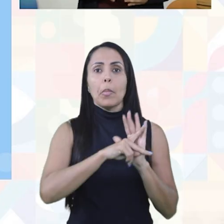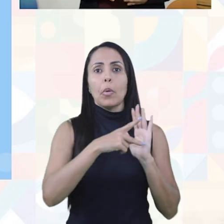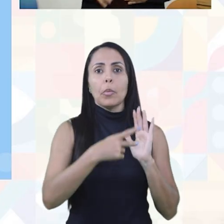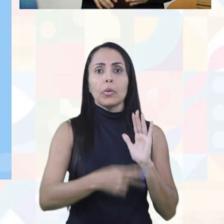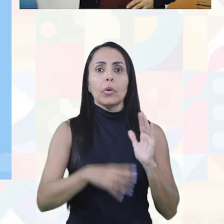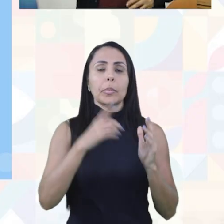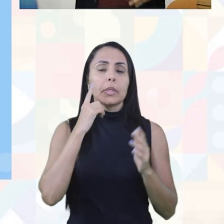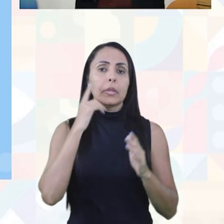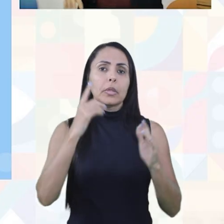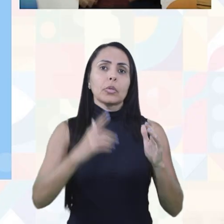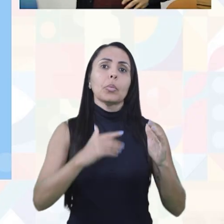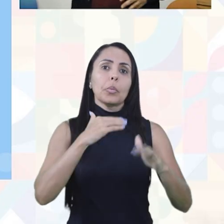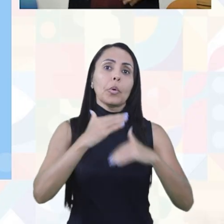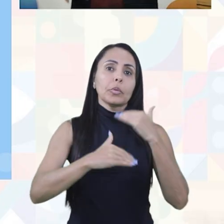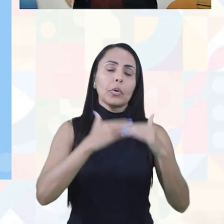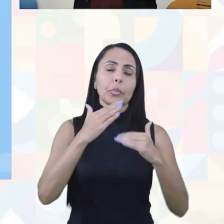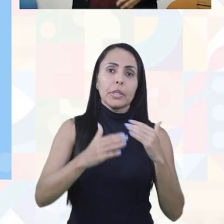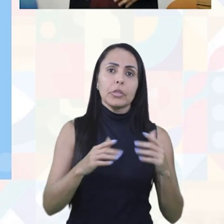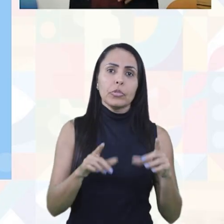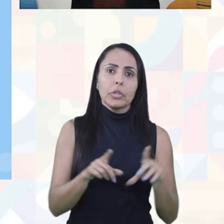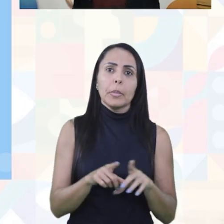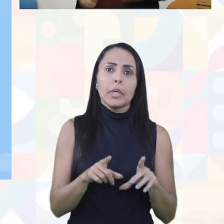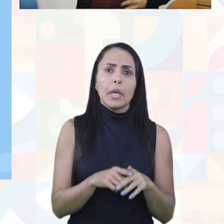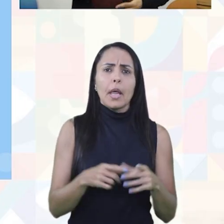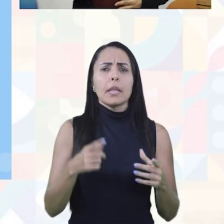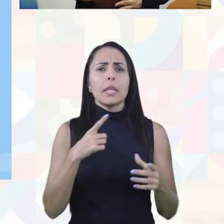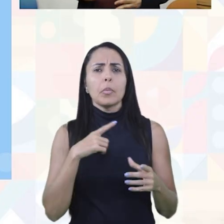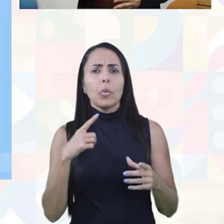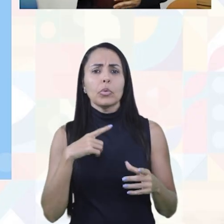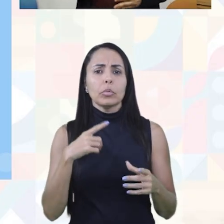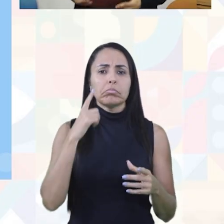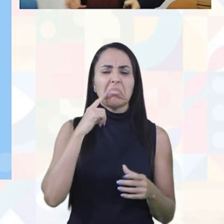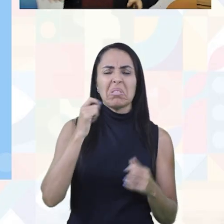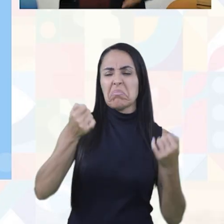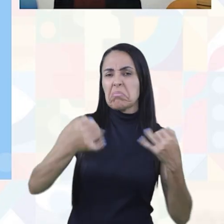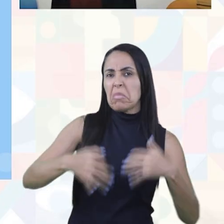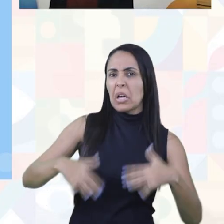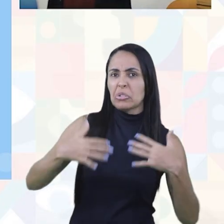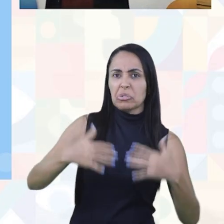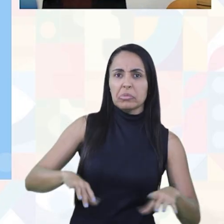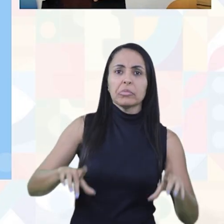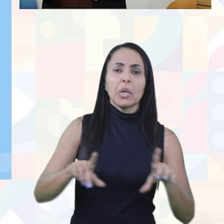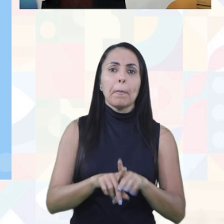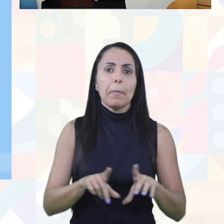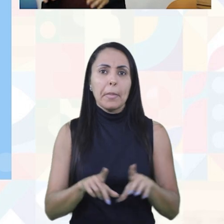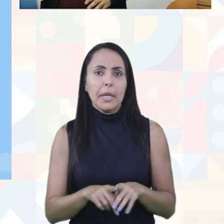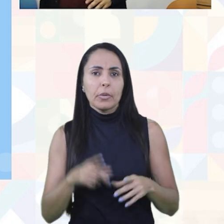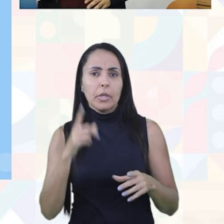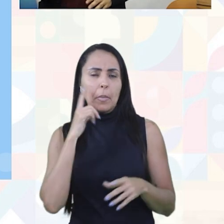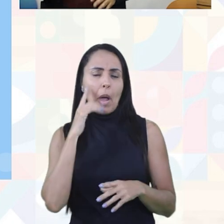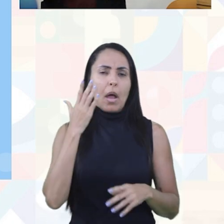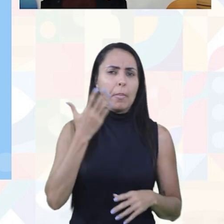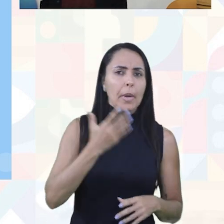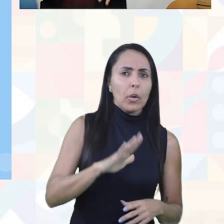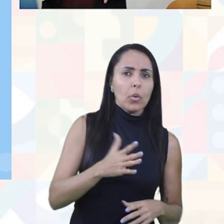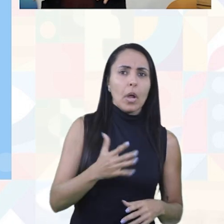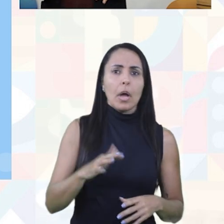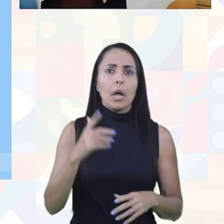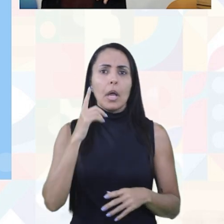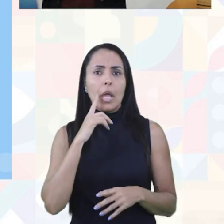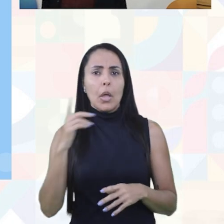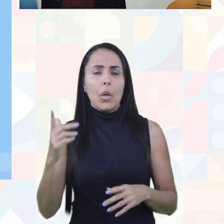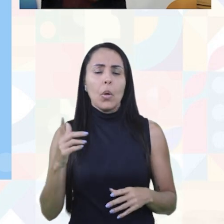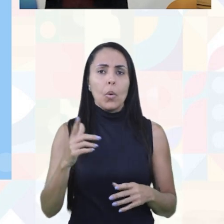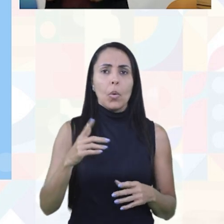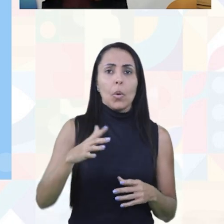ele quando é ruim, as pessoas elas estão tendo muitos desgastes desnecessários. Um clima regular é um ambiente